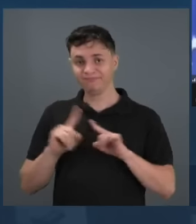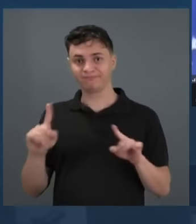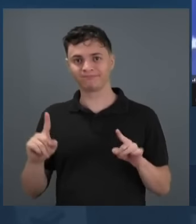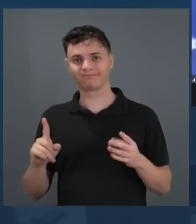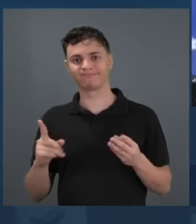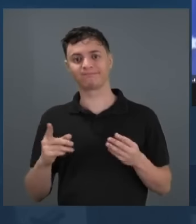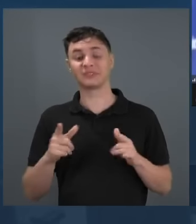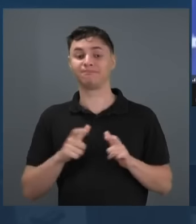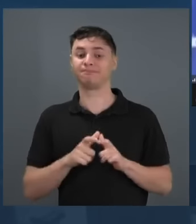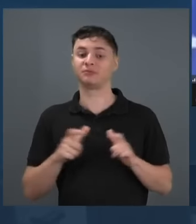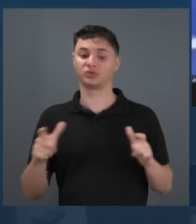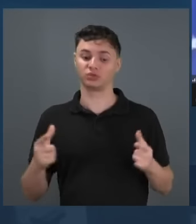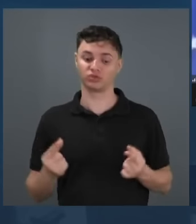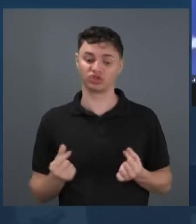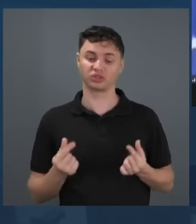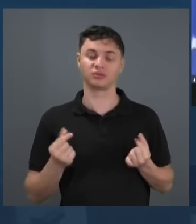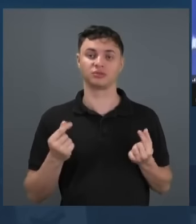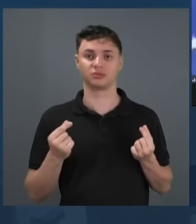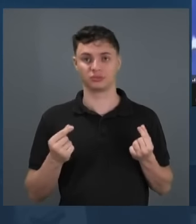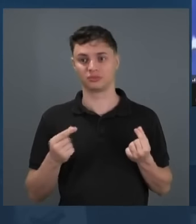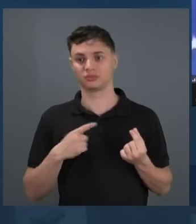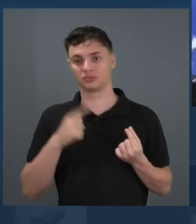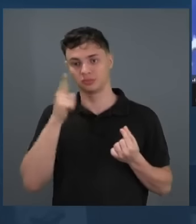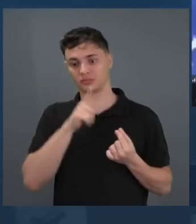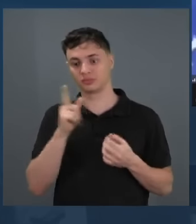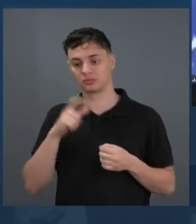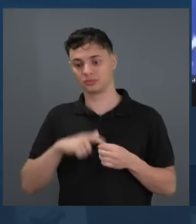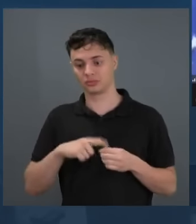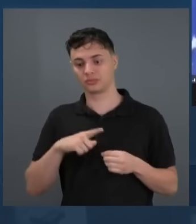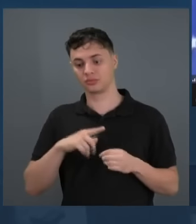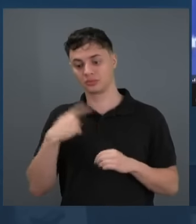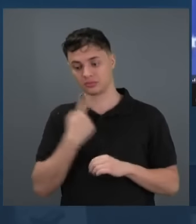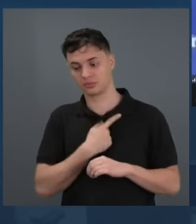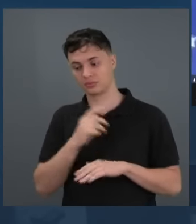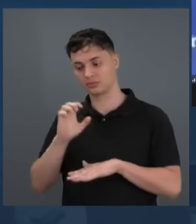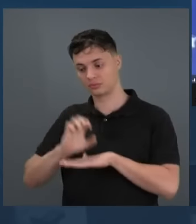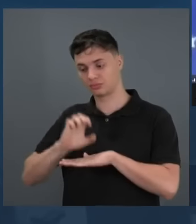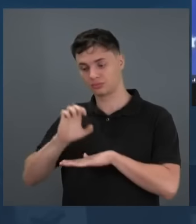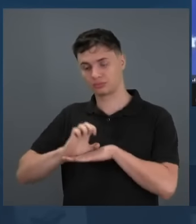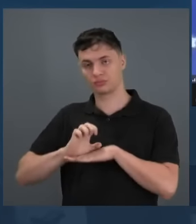mas assim, grande parte, para reconstruir o nosso Estado,